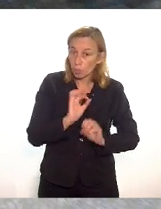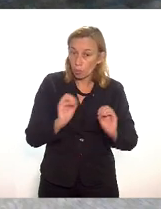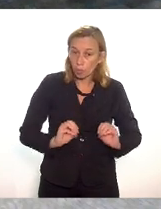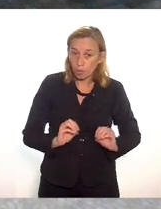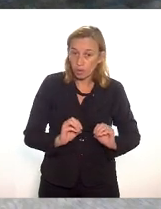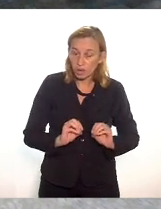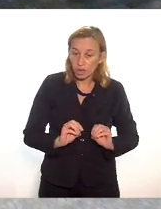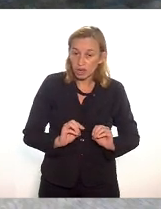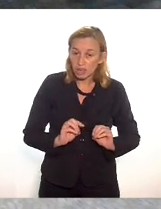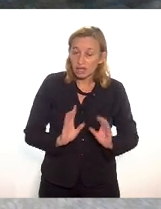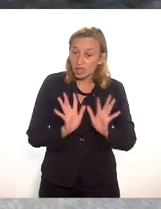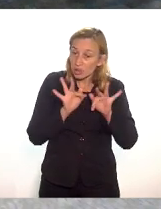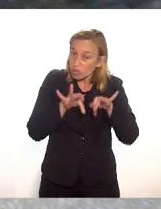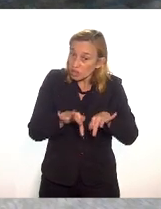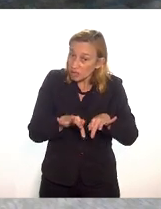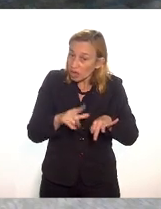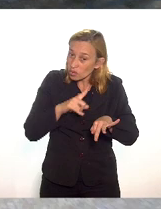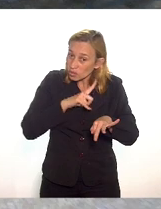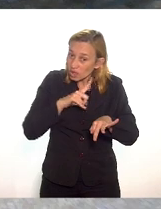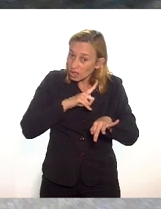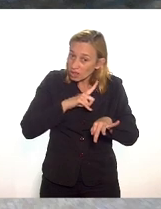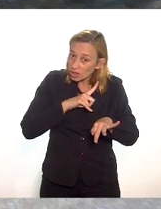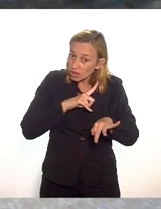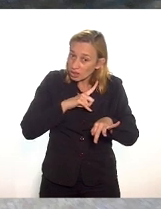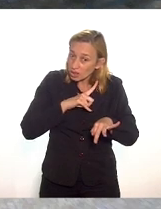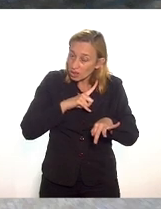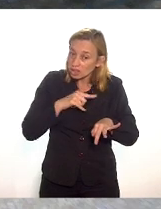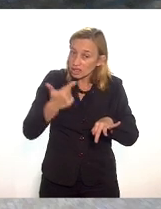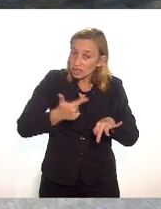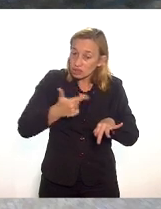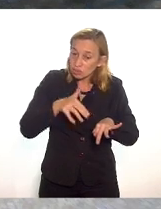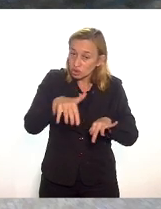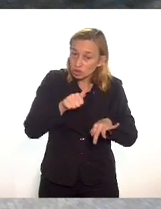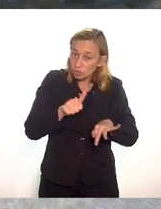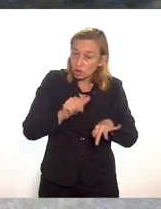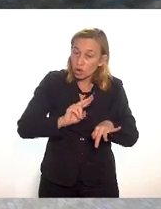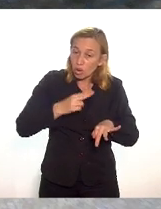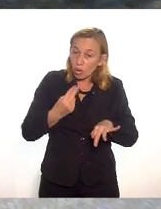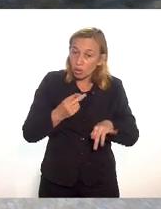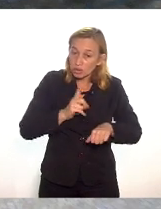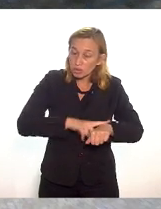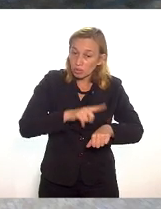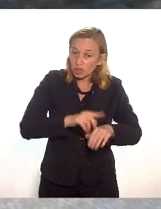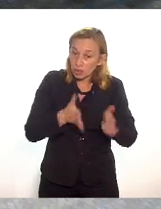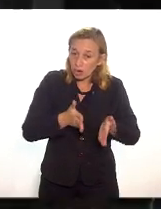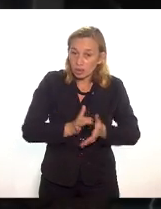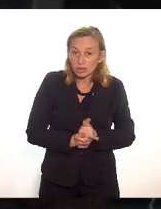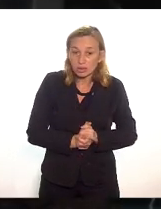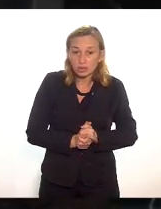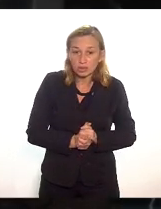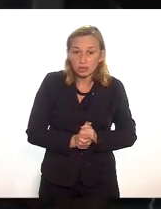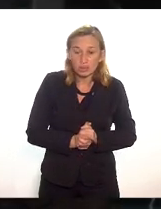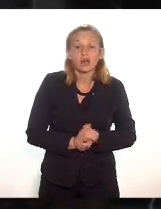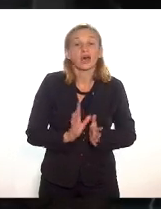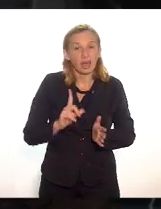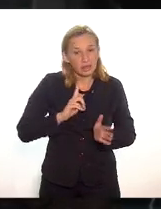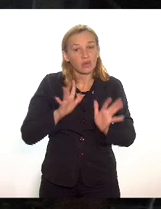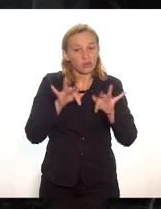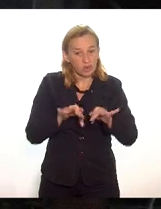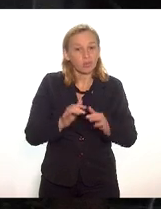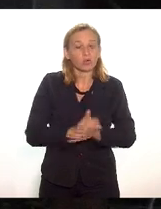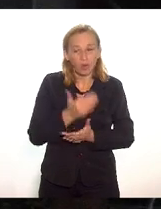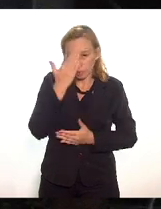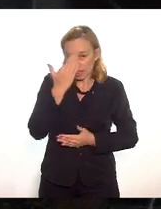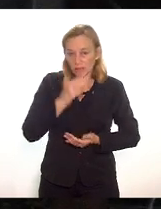Ele tem até o final da segunda chamada ou ele teria que ser naquele momento? Não, ele pode votar até o final.